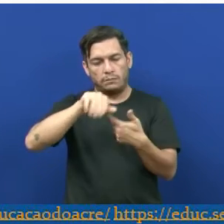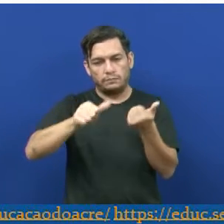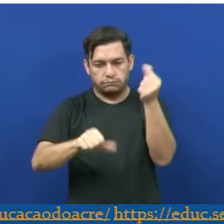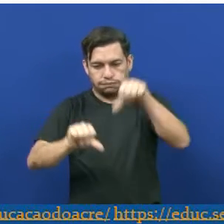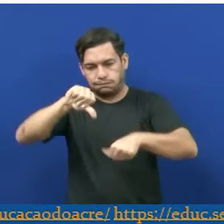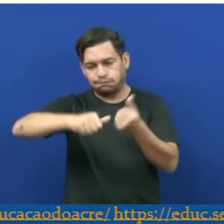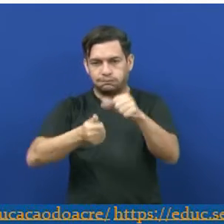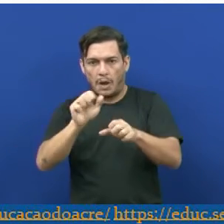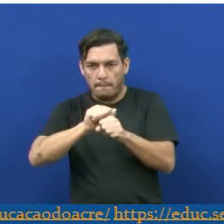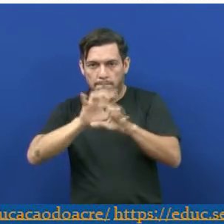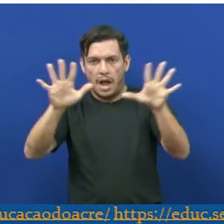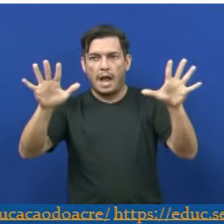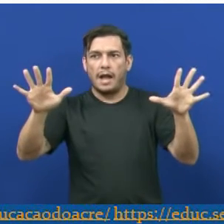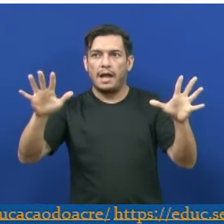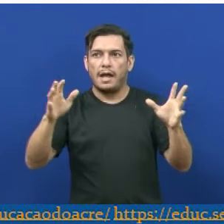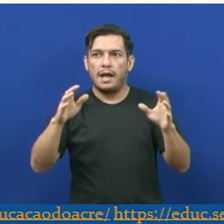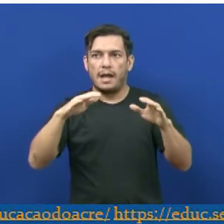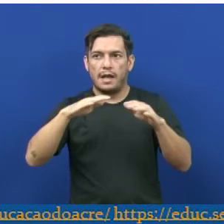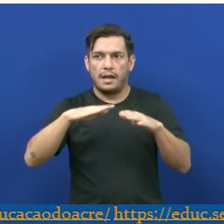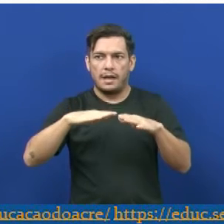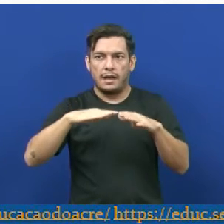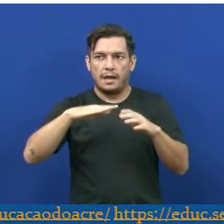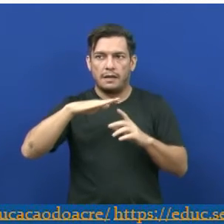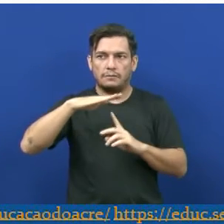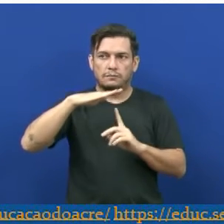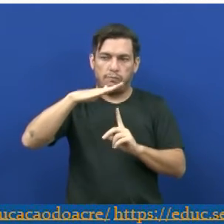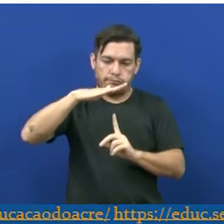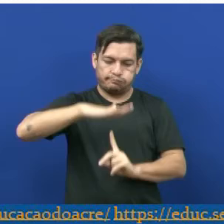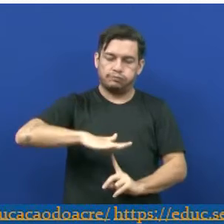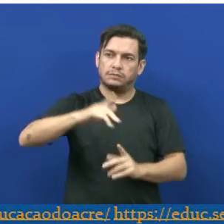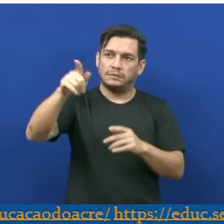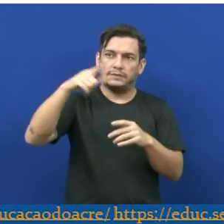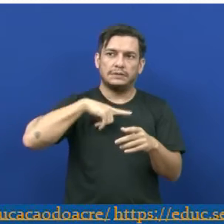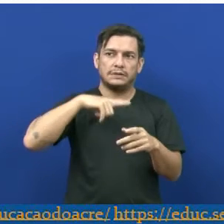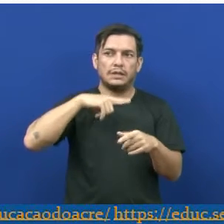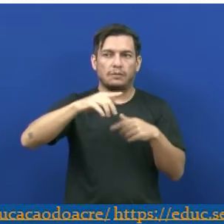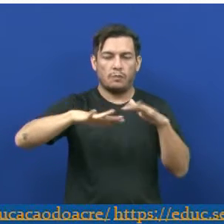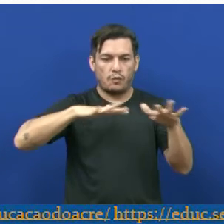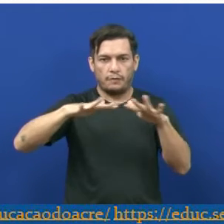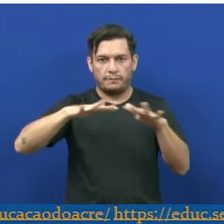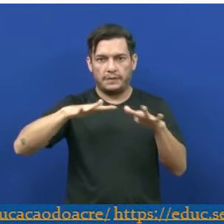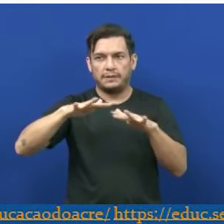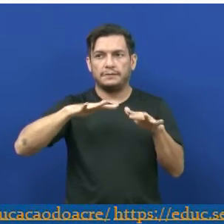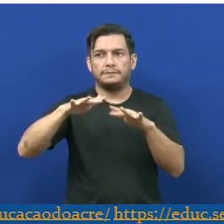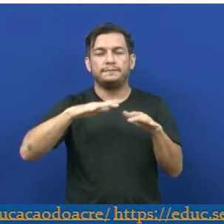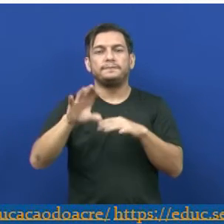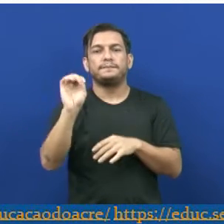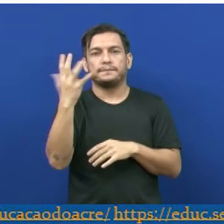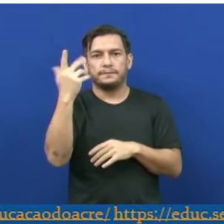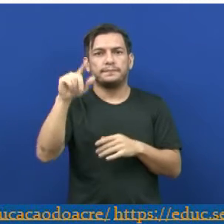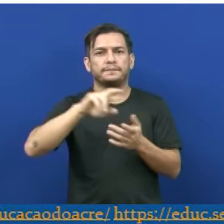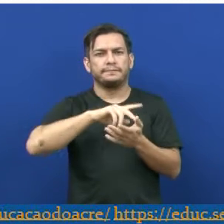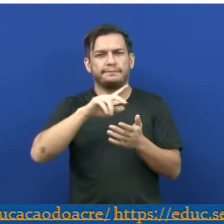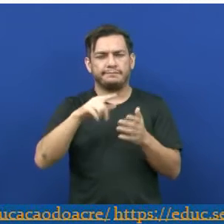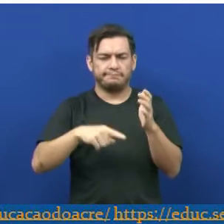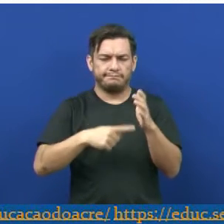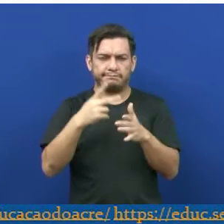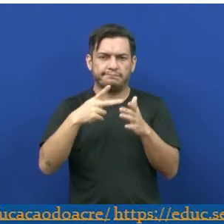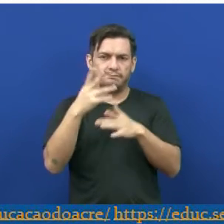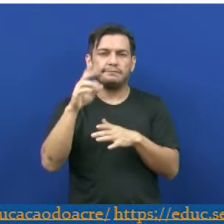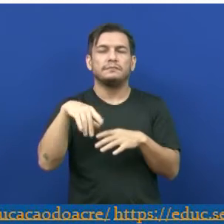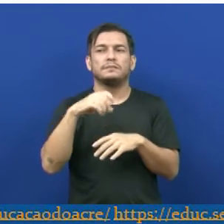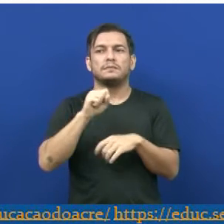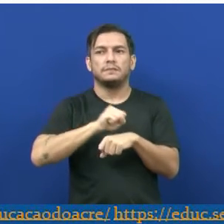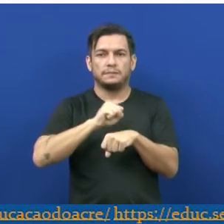empurra esse pistão para baixo e aí você tem essa energia cinética, essa energia do movimento. E assim isso acontece várias vezes por segundo e